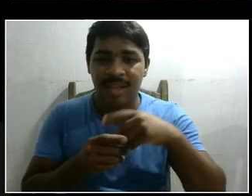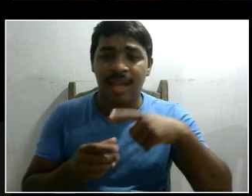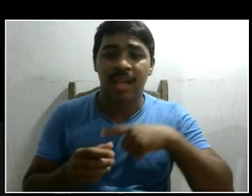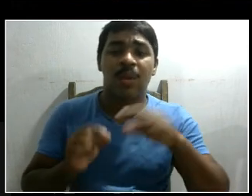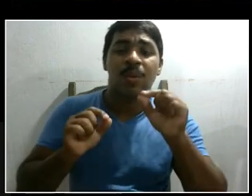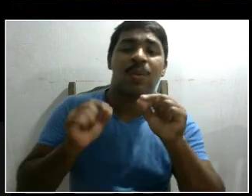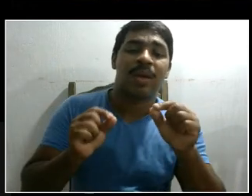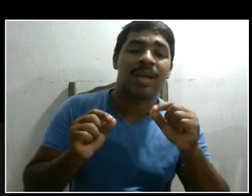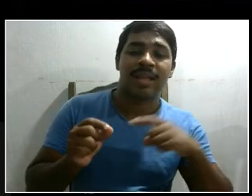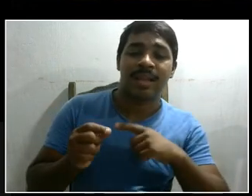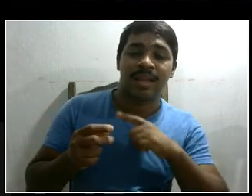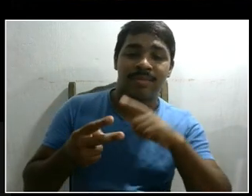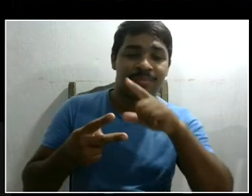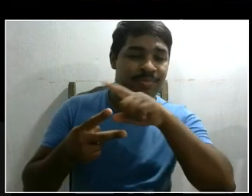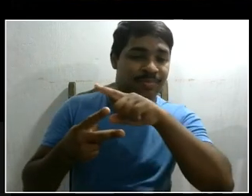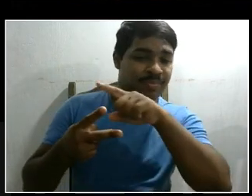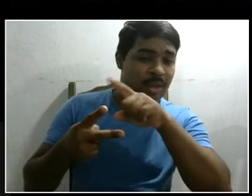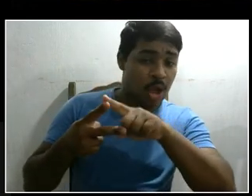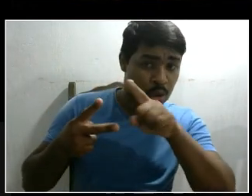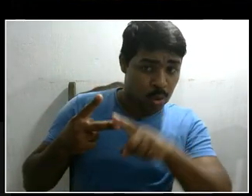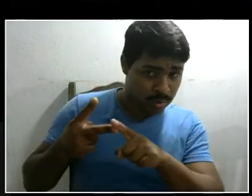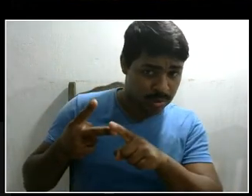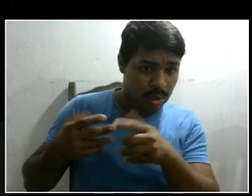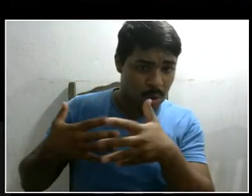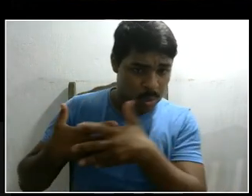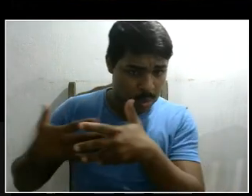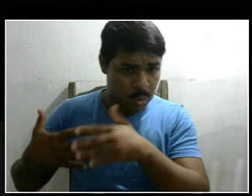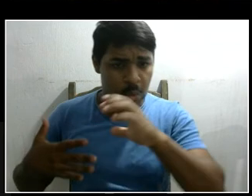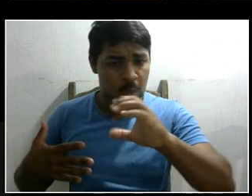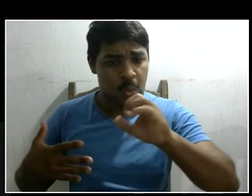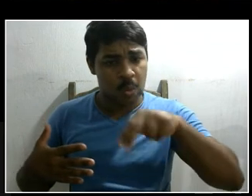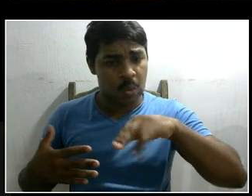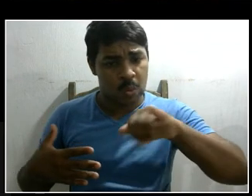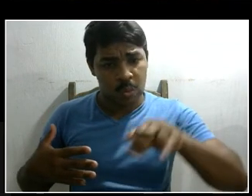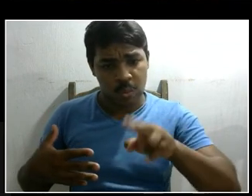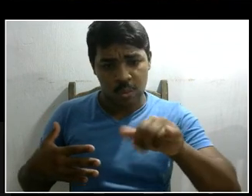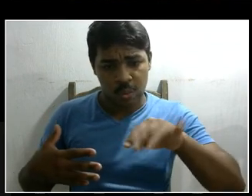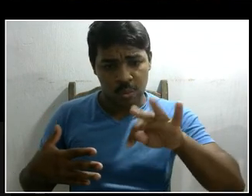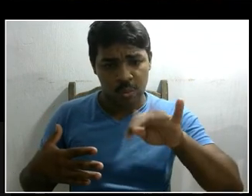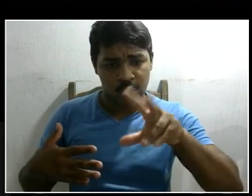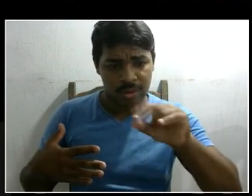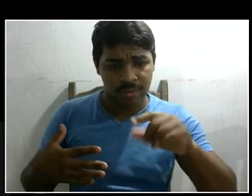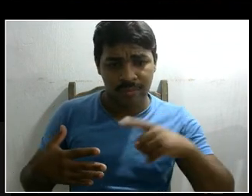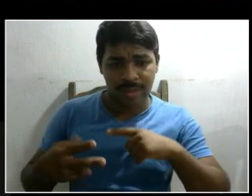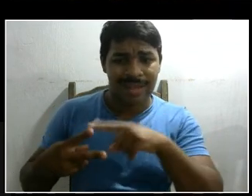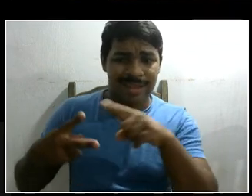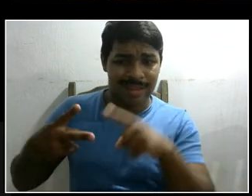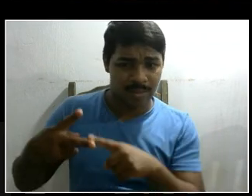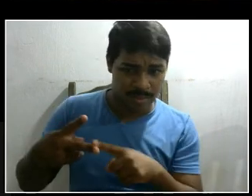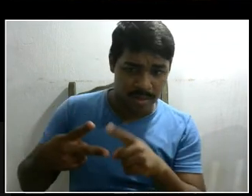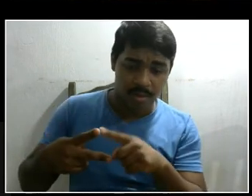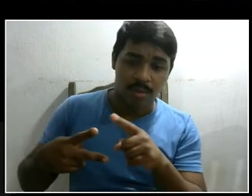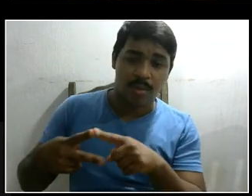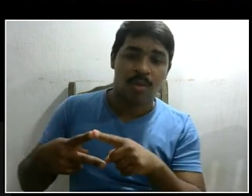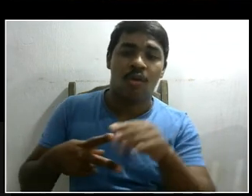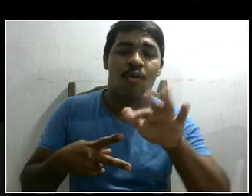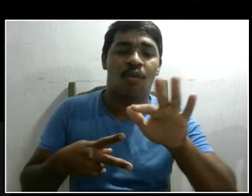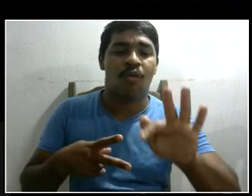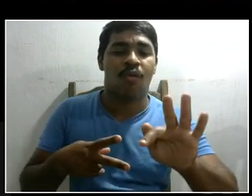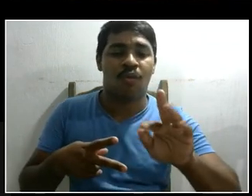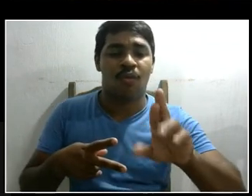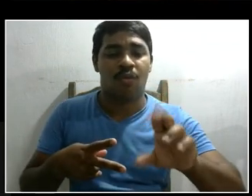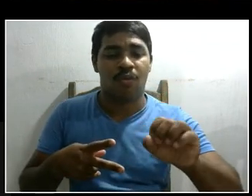dito, que é esse primeiro nome aqui, que é o frouxo, tá? E também tecido conjuntivo propriamente dito denso, tá? Que